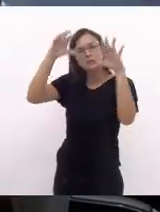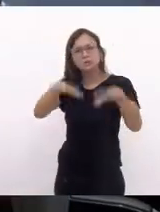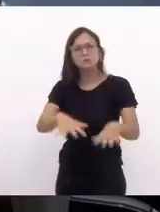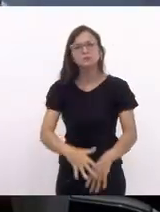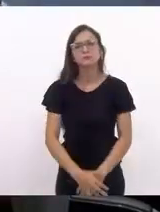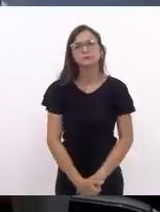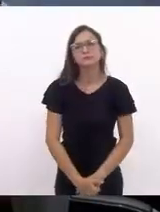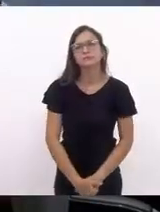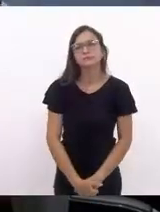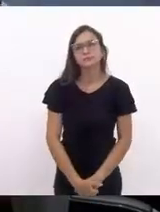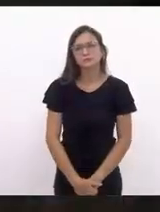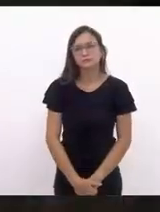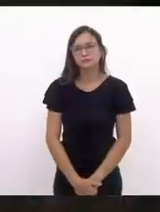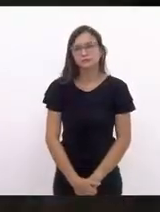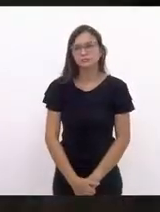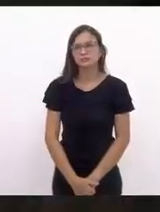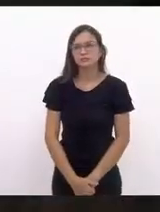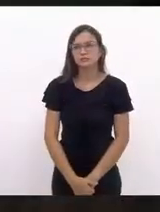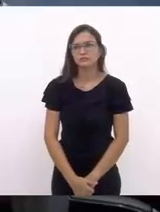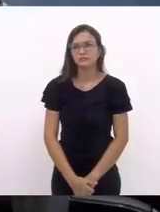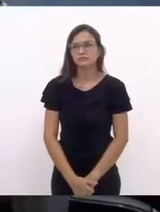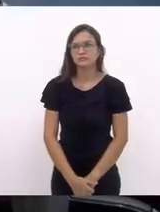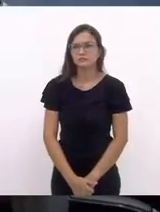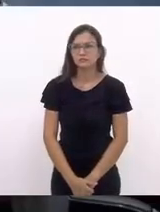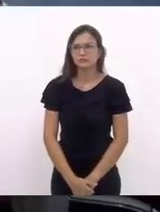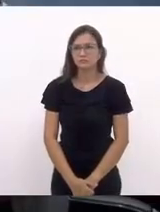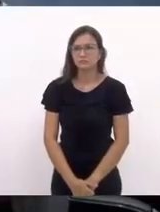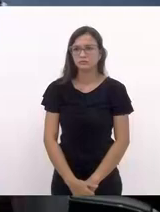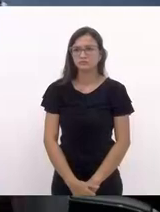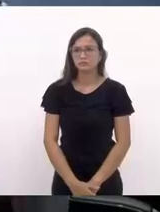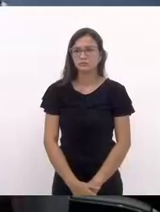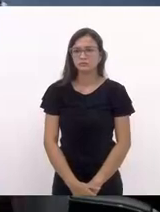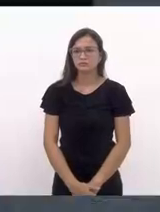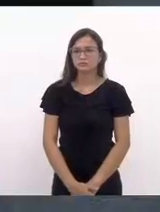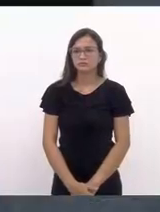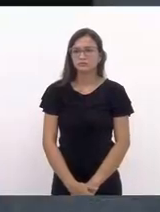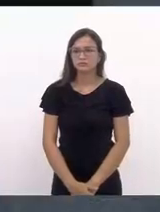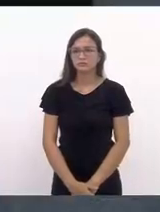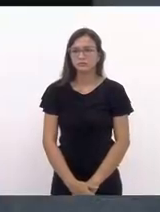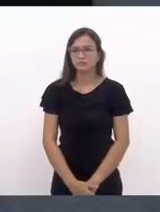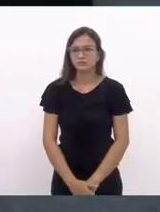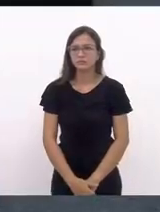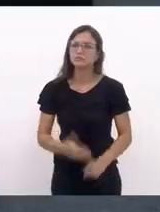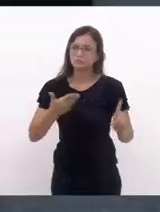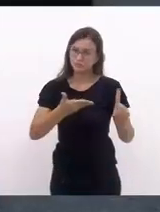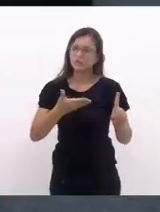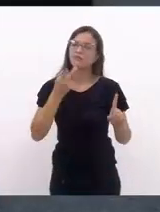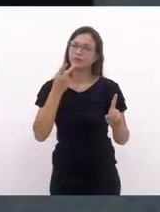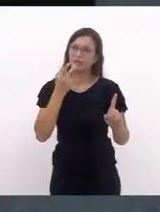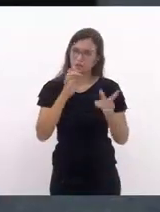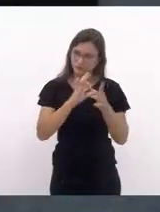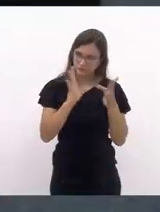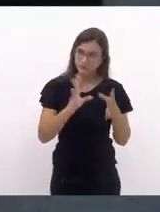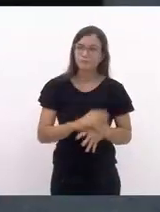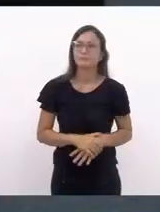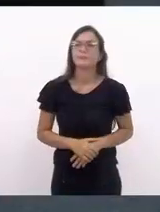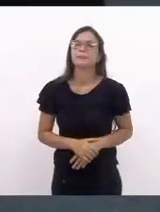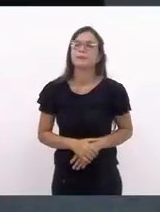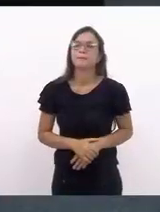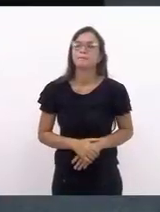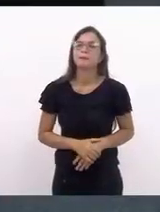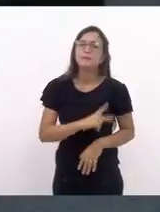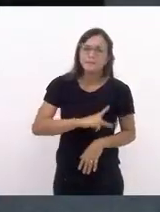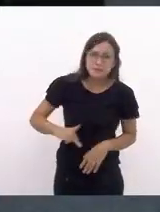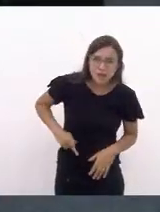Ah tá dobro W1 o senhor presidente senhoras e senhores deputados